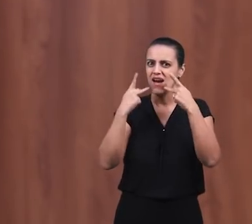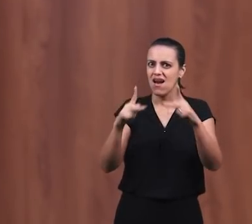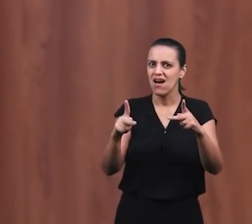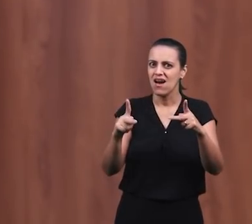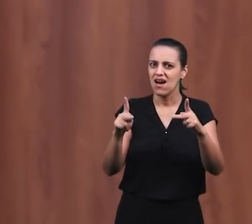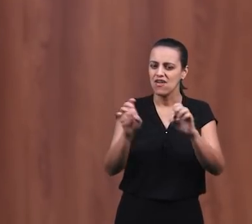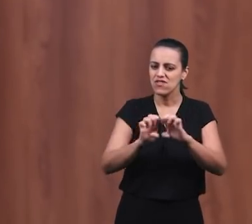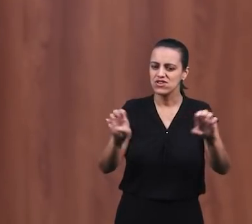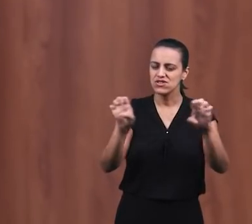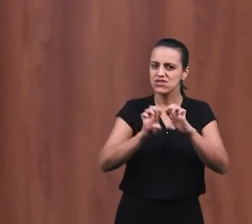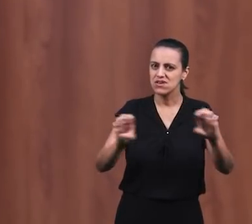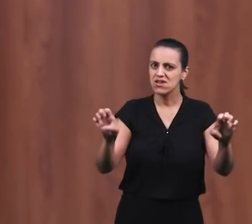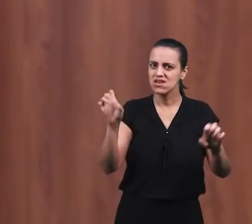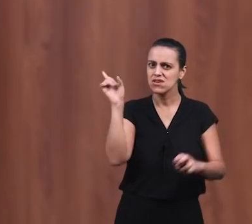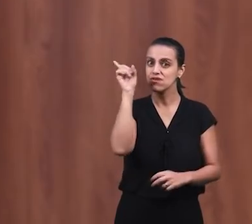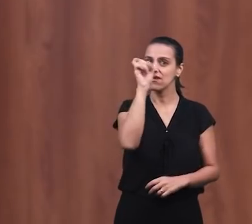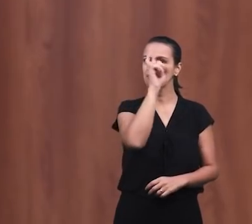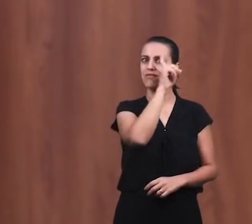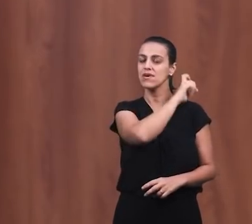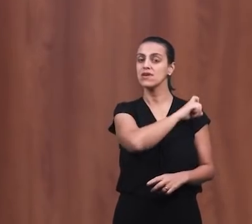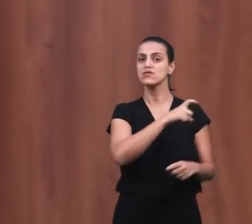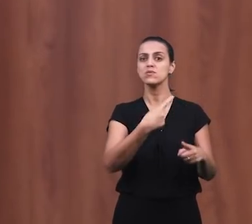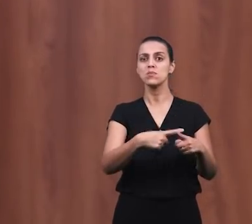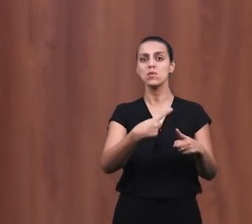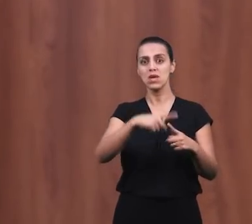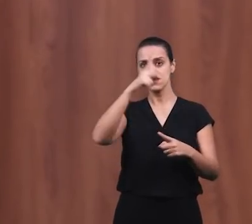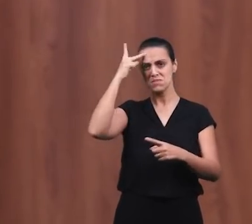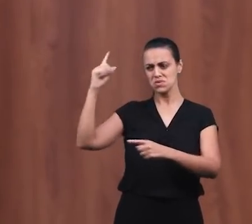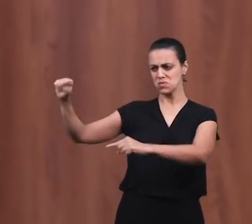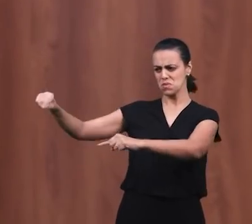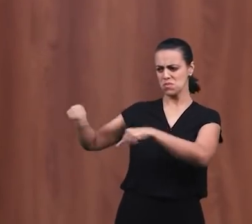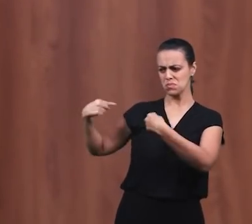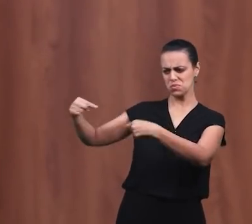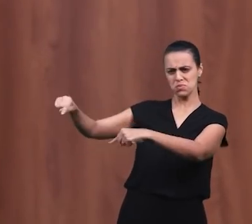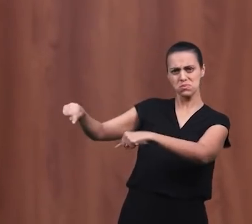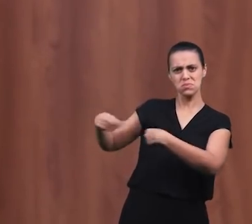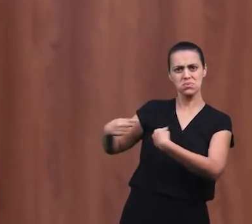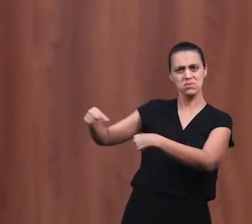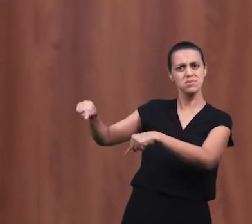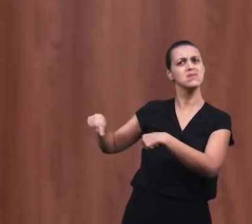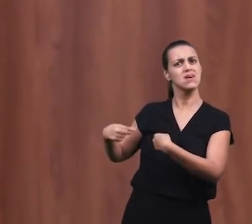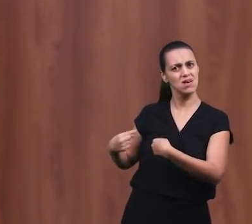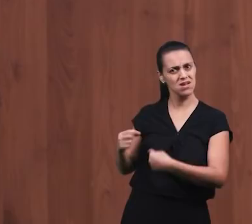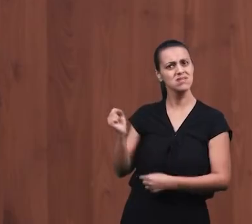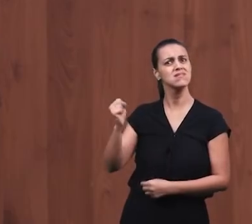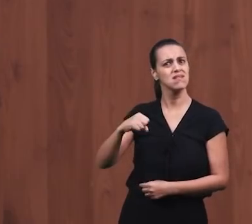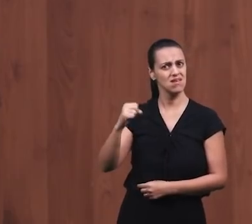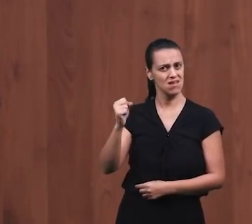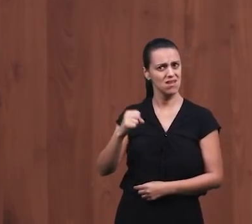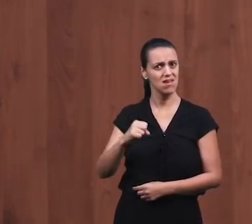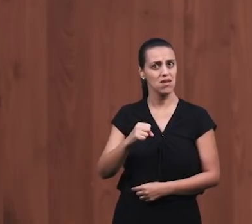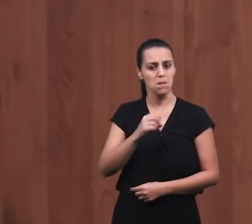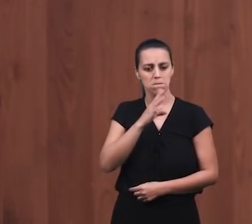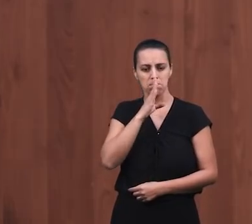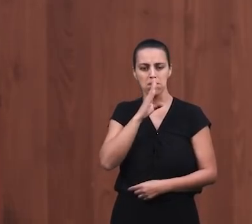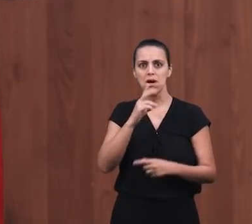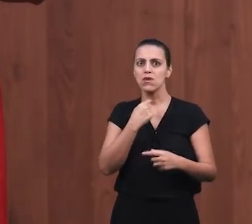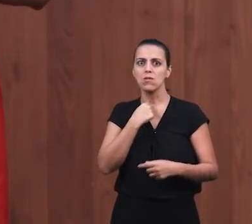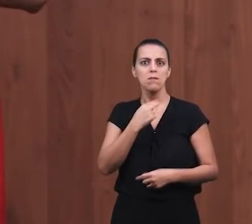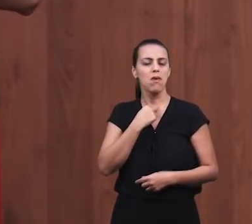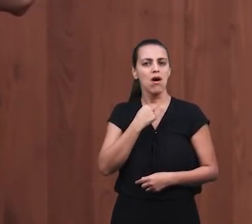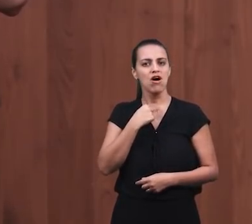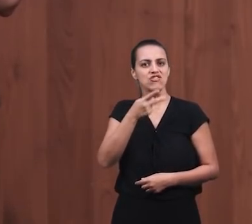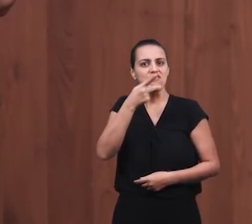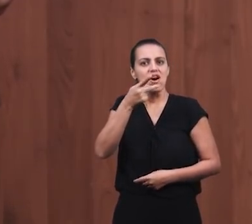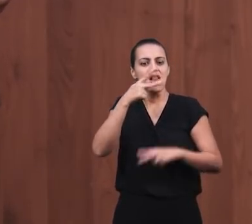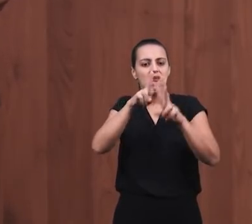difícil, porque as pessoas estavam sendo perseguidas por falar de Jesus. Muitos estavam sendo até presos.